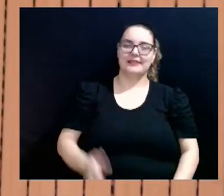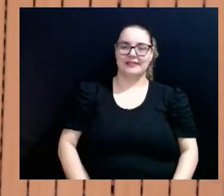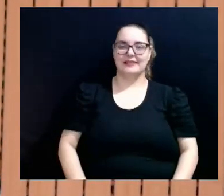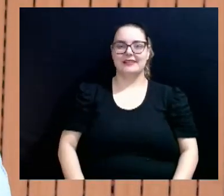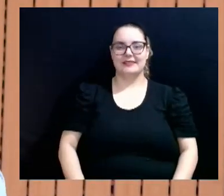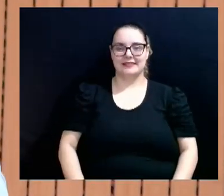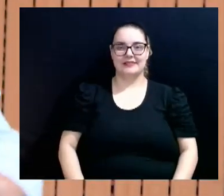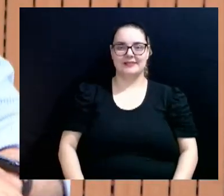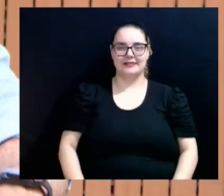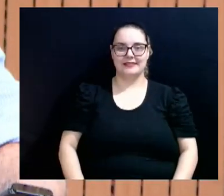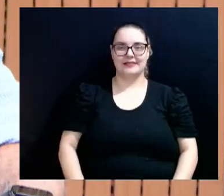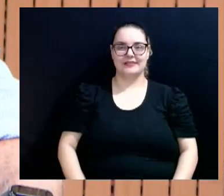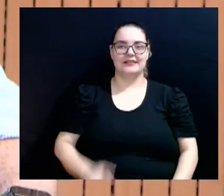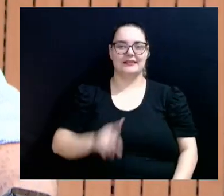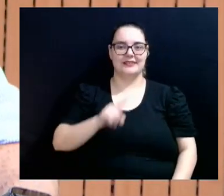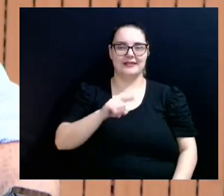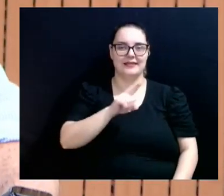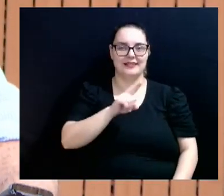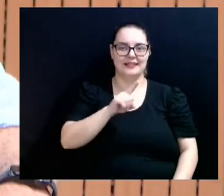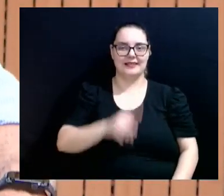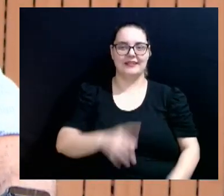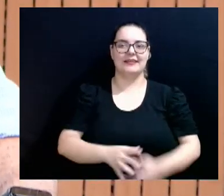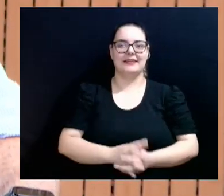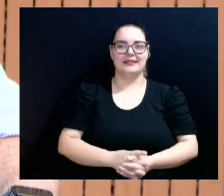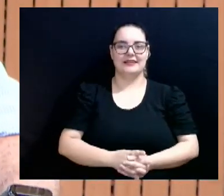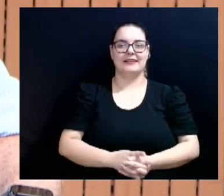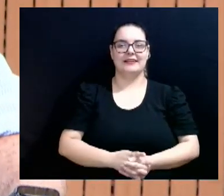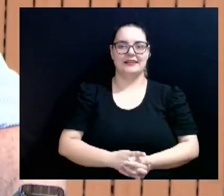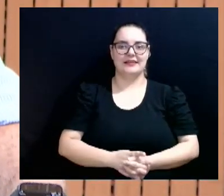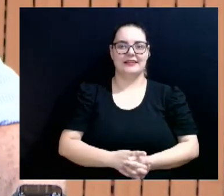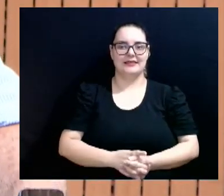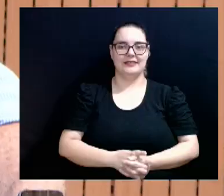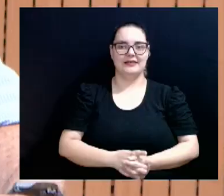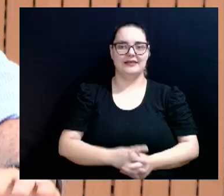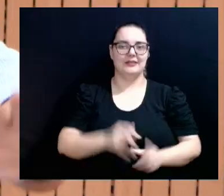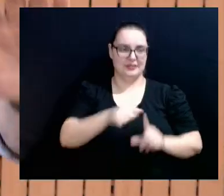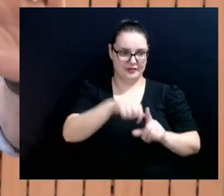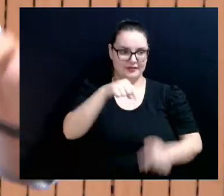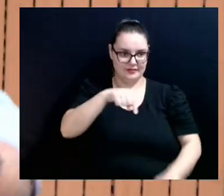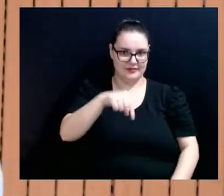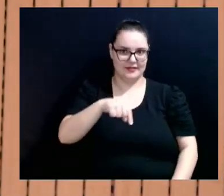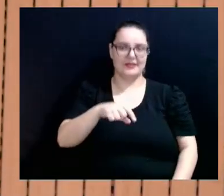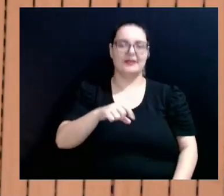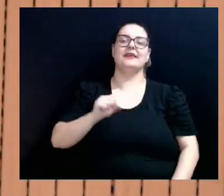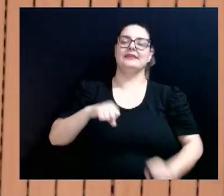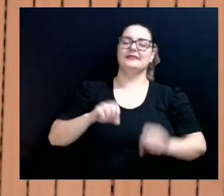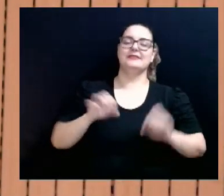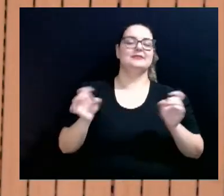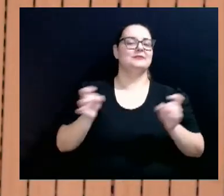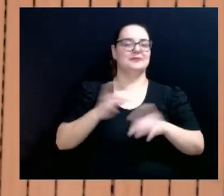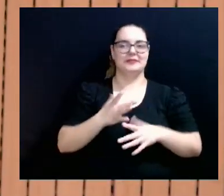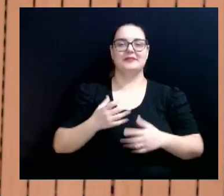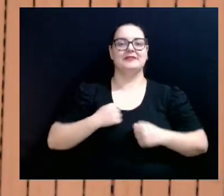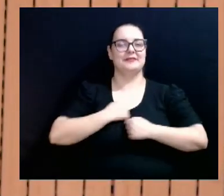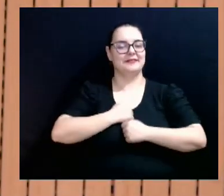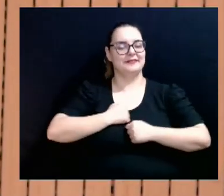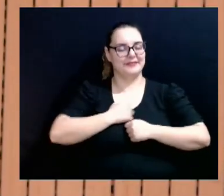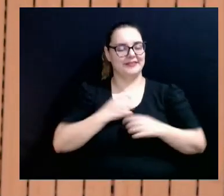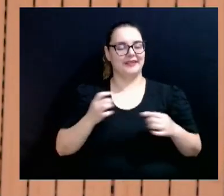Em novembro ele gosta, mas em novembro estará aqui? Então pronto, já vamos matar a saudade dele.